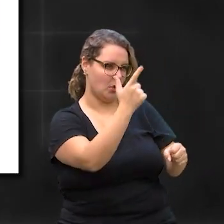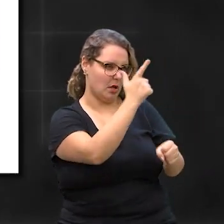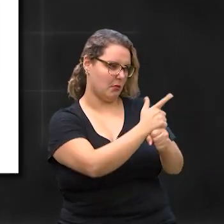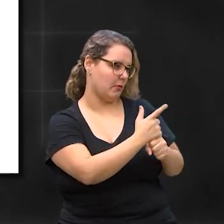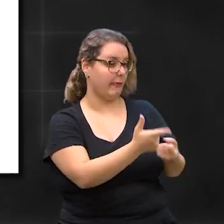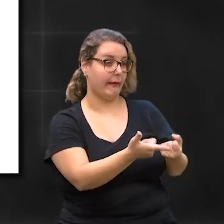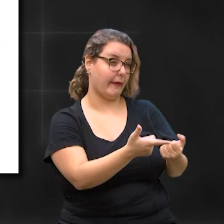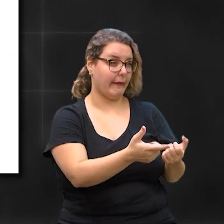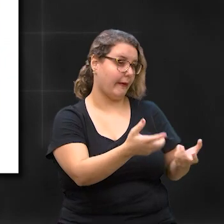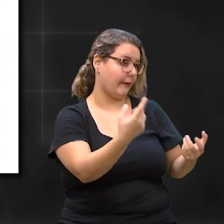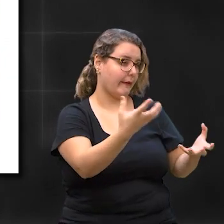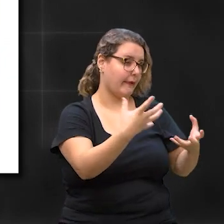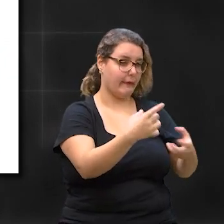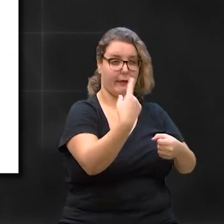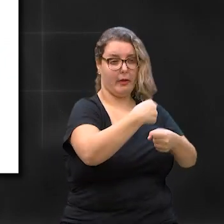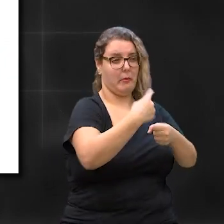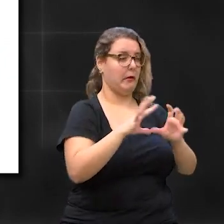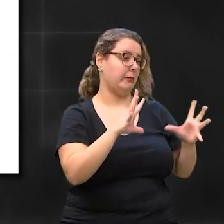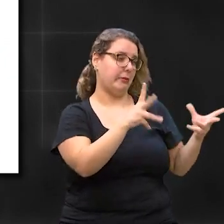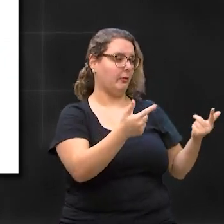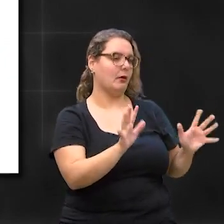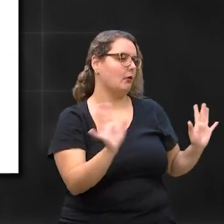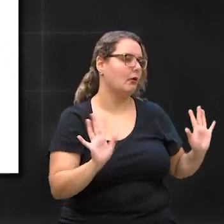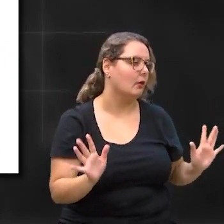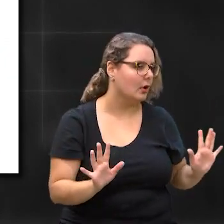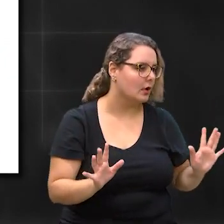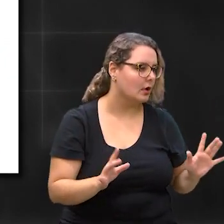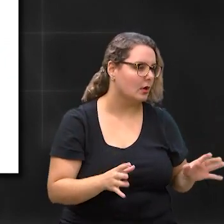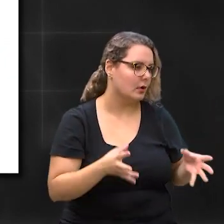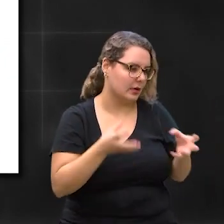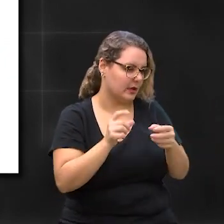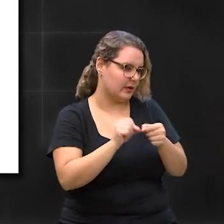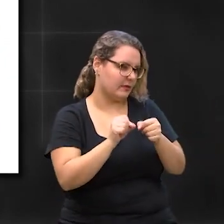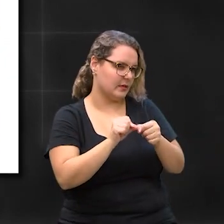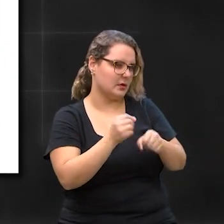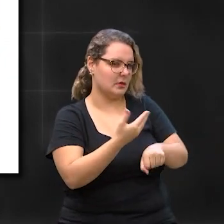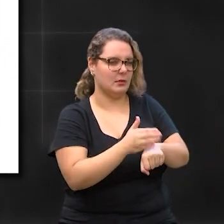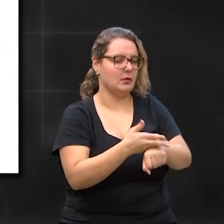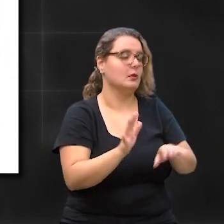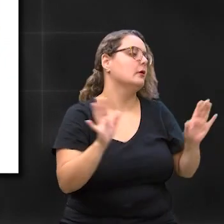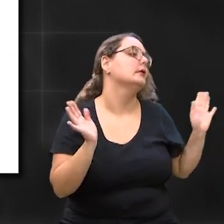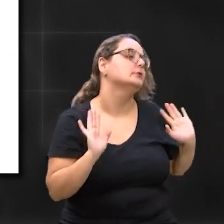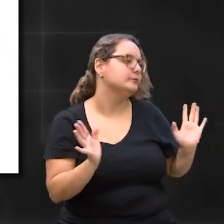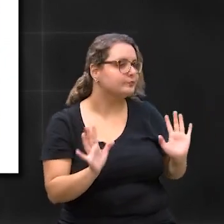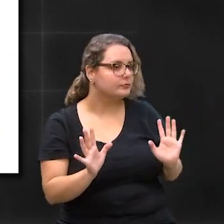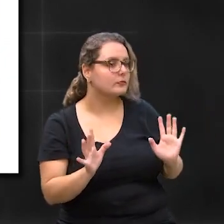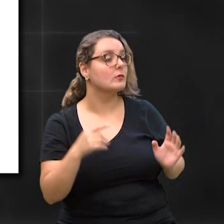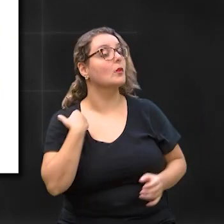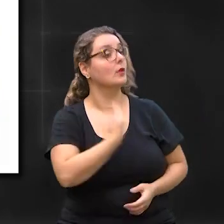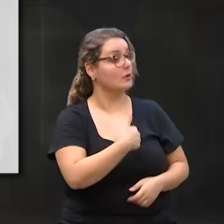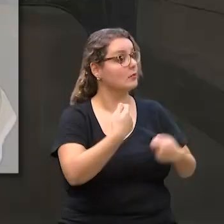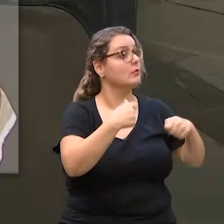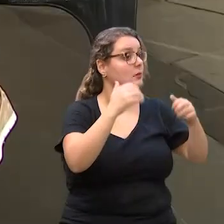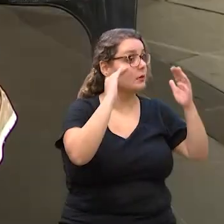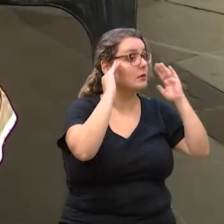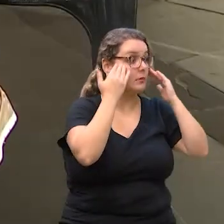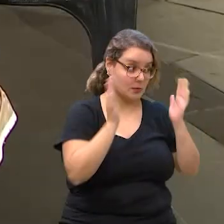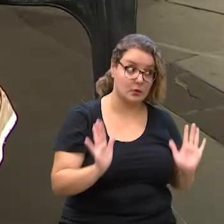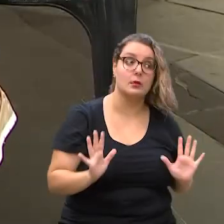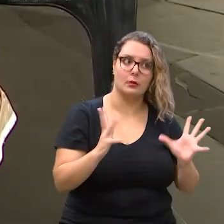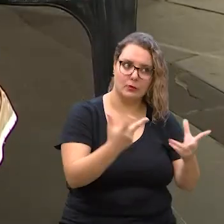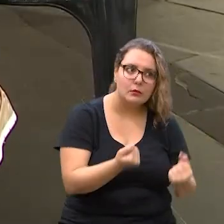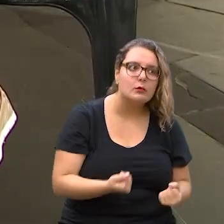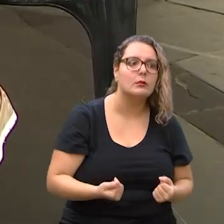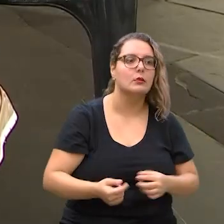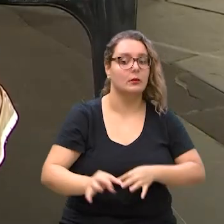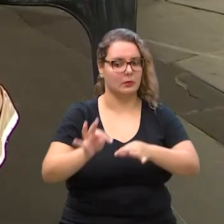aquele líder como, tá querendo mandar em todo mundo, tá querendo fazer o papel do técnico, né? Então, sim, a gente tem que entender que existe o papel